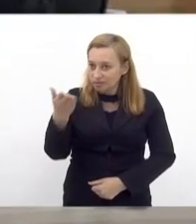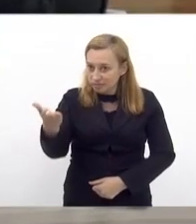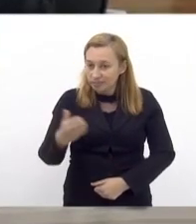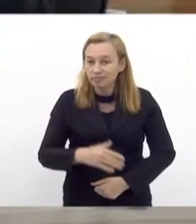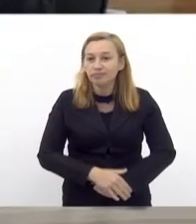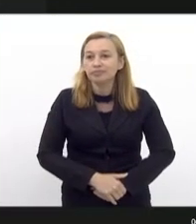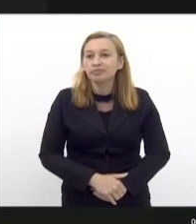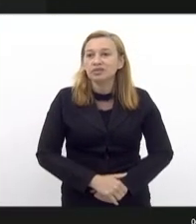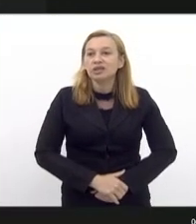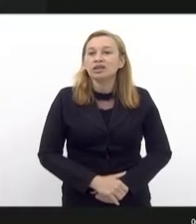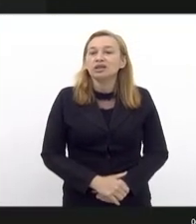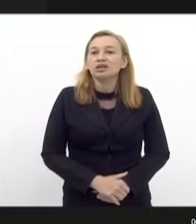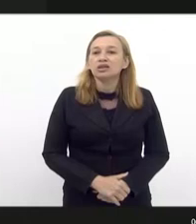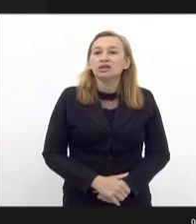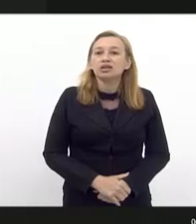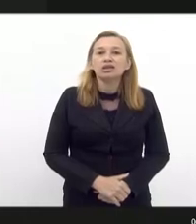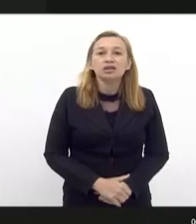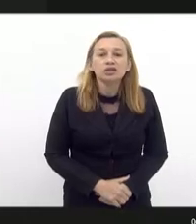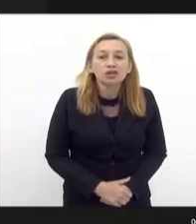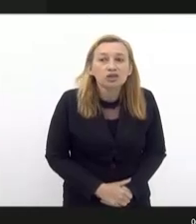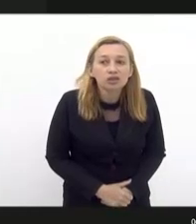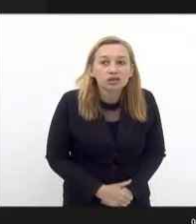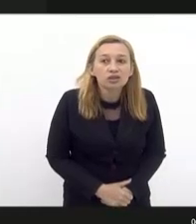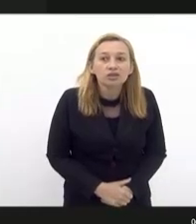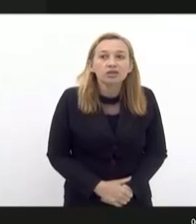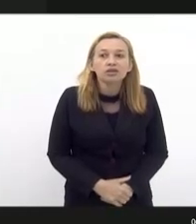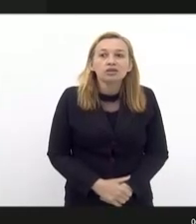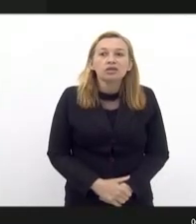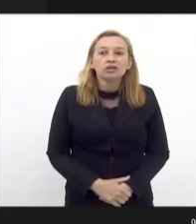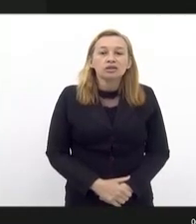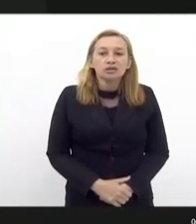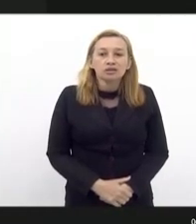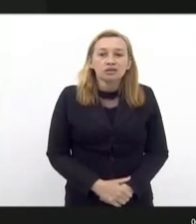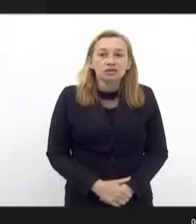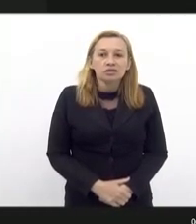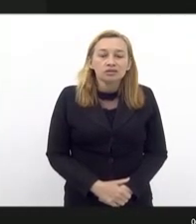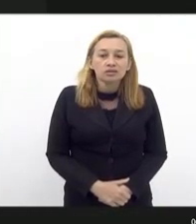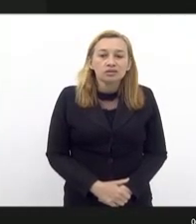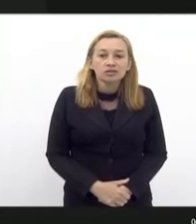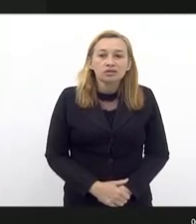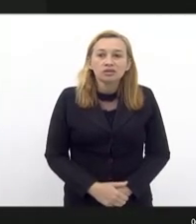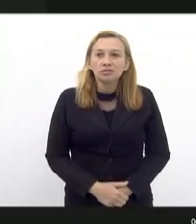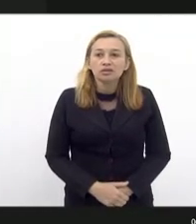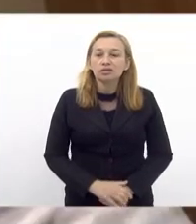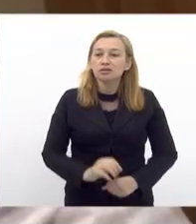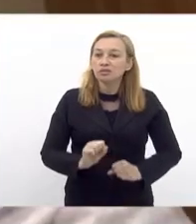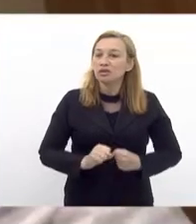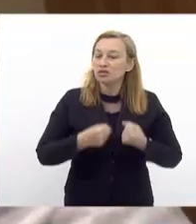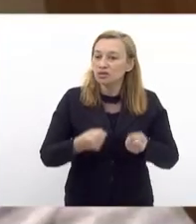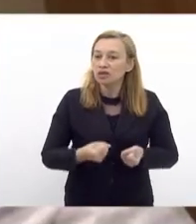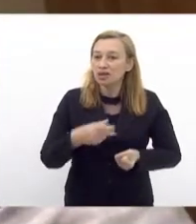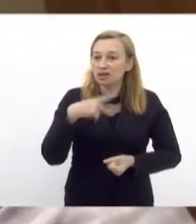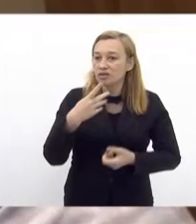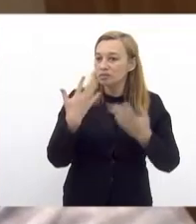por favor, meu irmão. O José também. Presidente, só para. Presidente, para reforçar aí os parabéns pela iniciativa